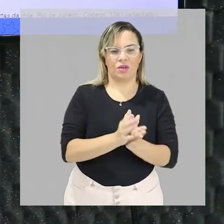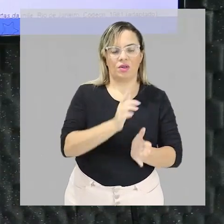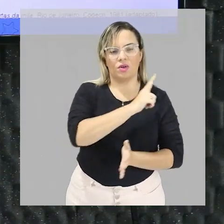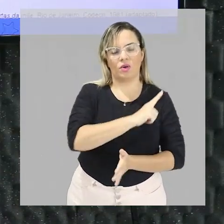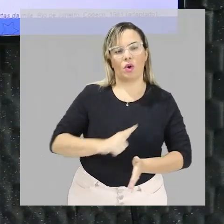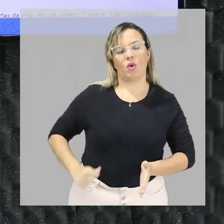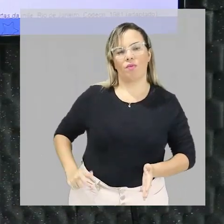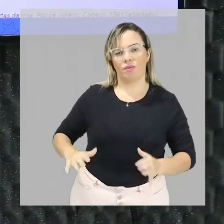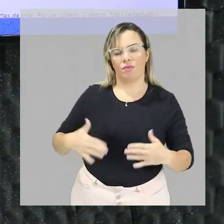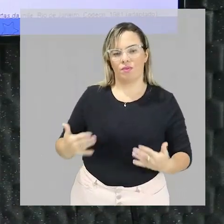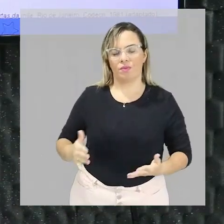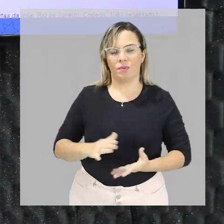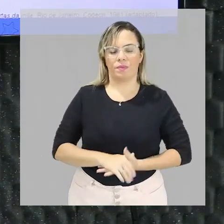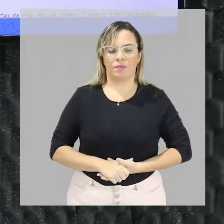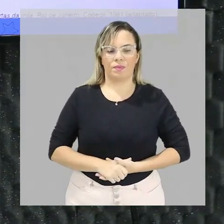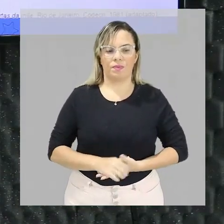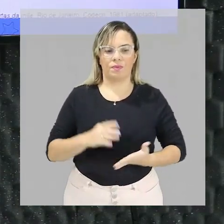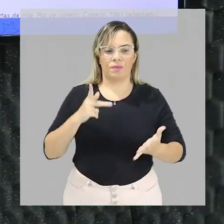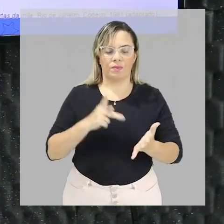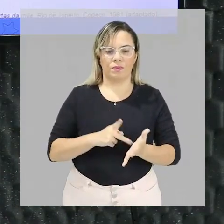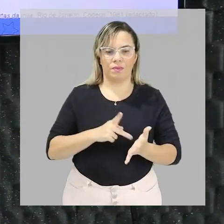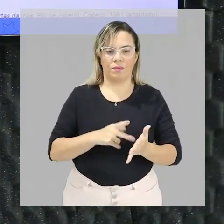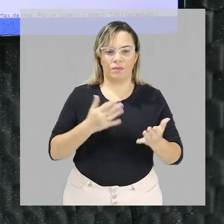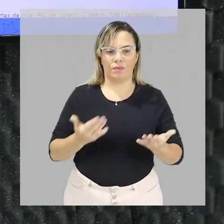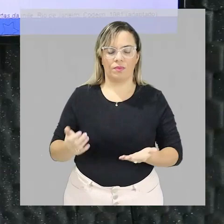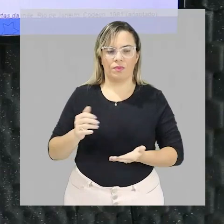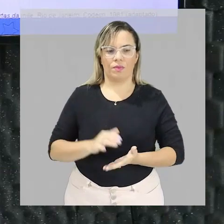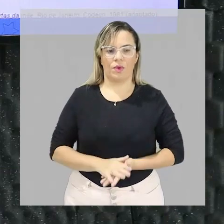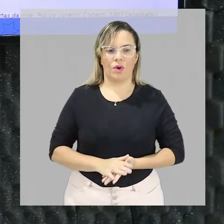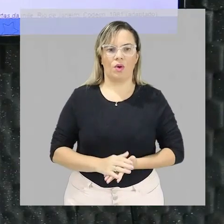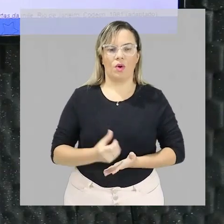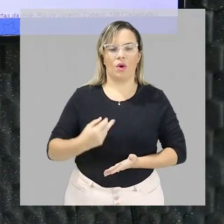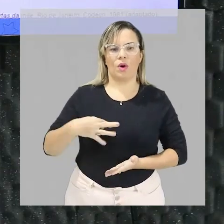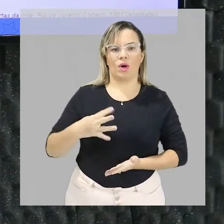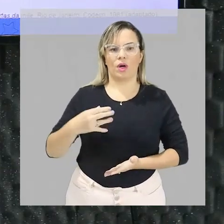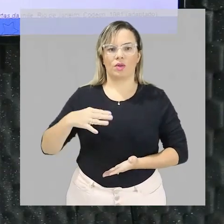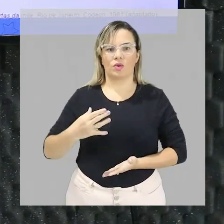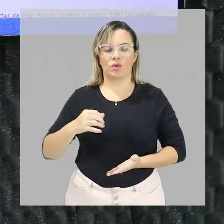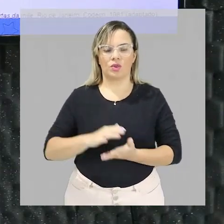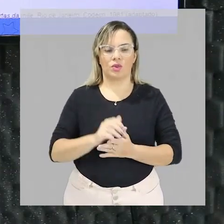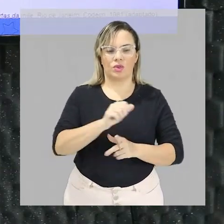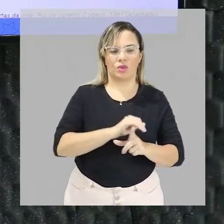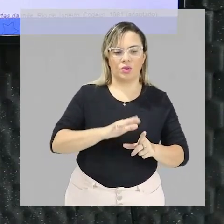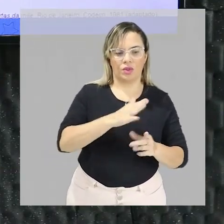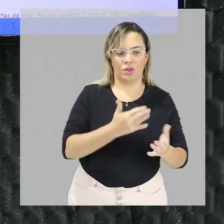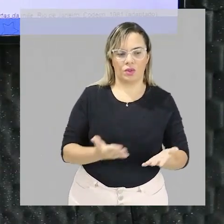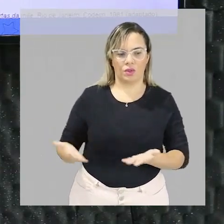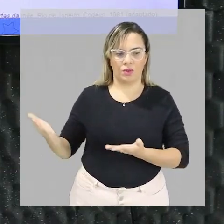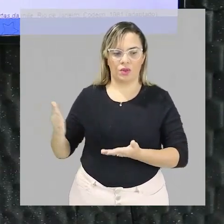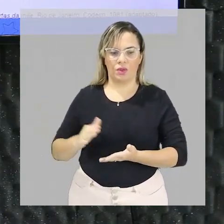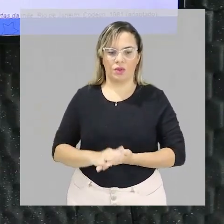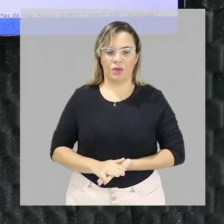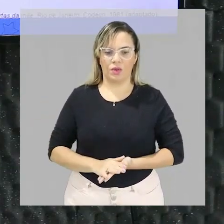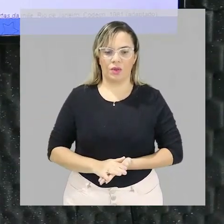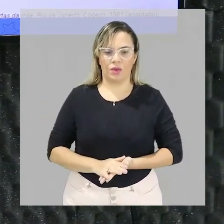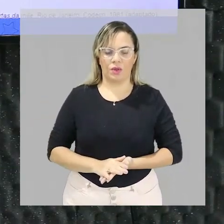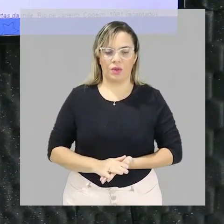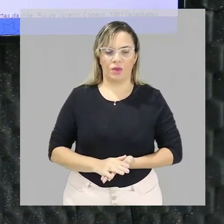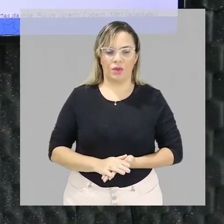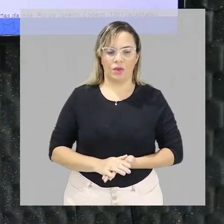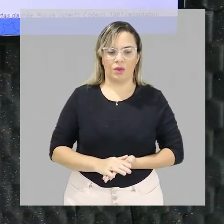Ou seja, na verdade, o cartunista Henrique de Souza Filho, conhecido como famoso